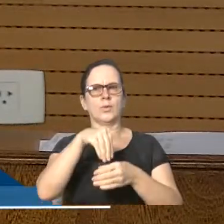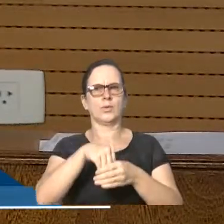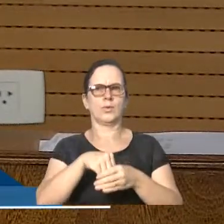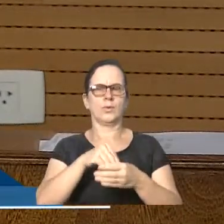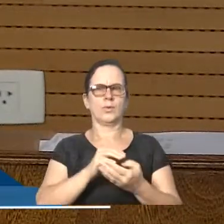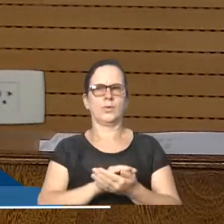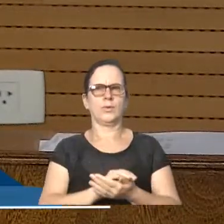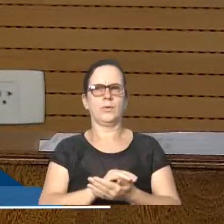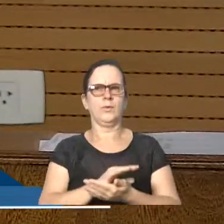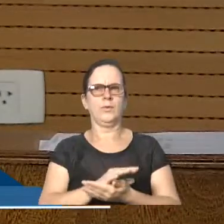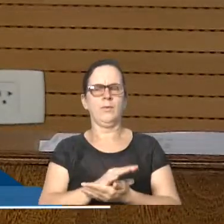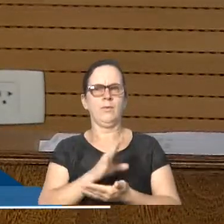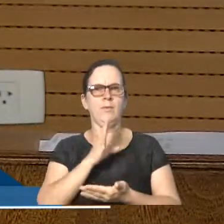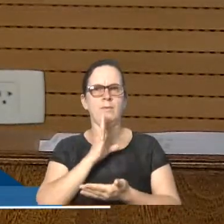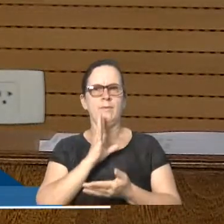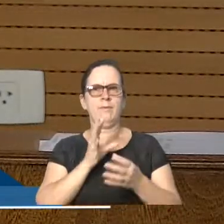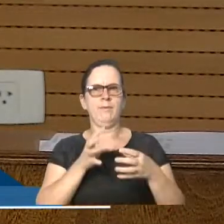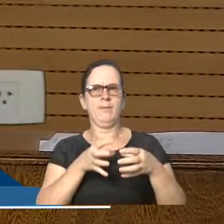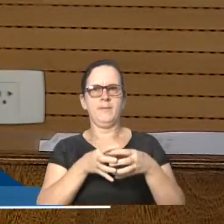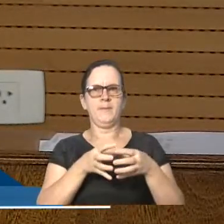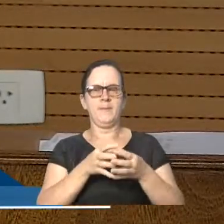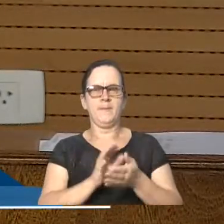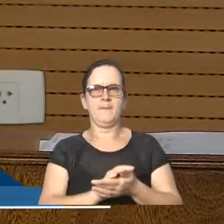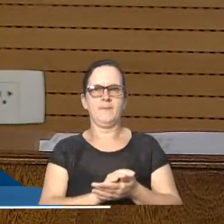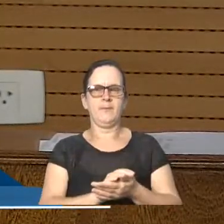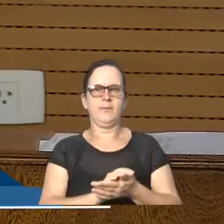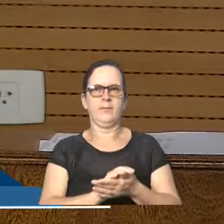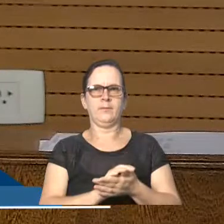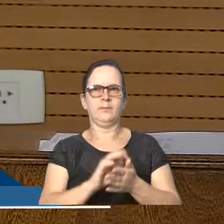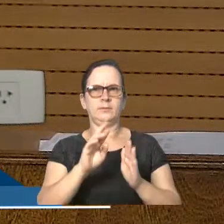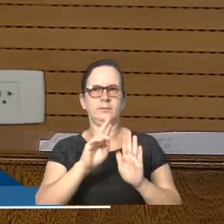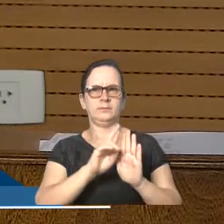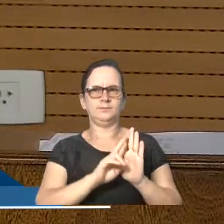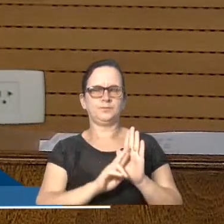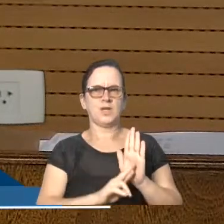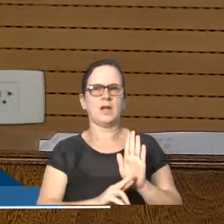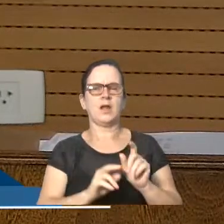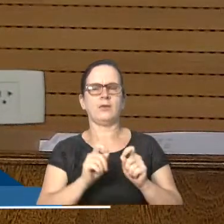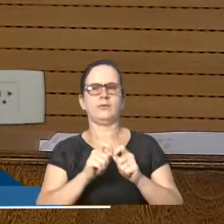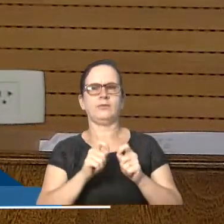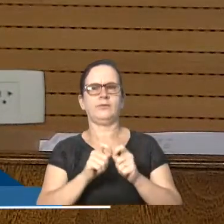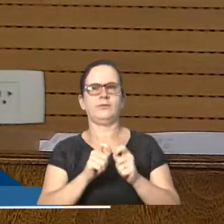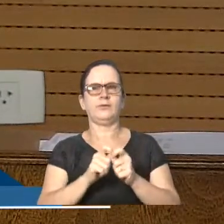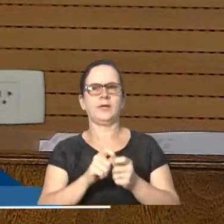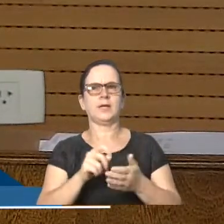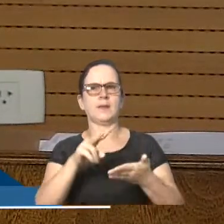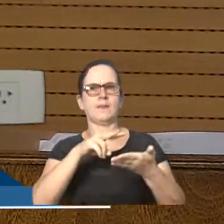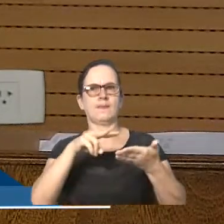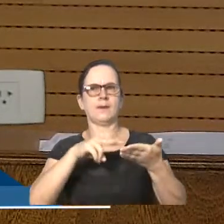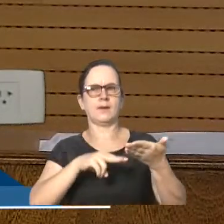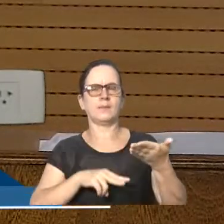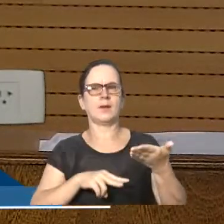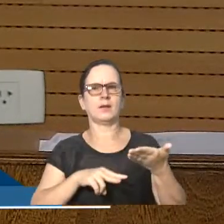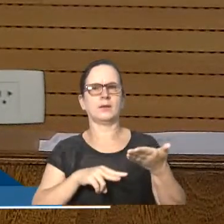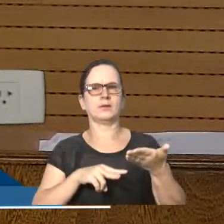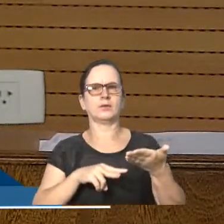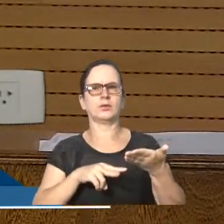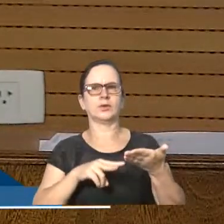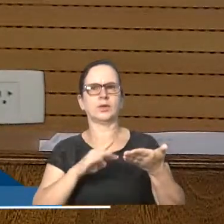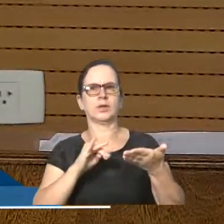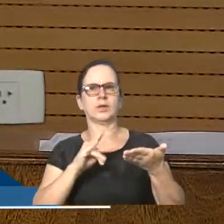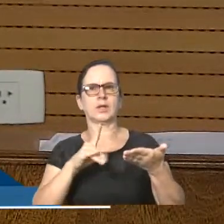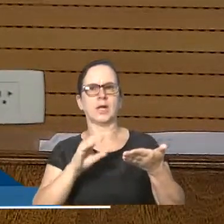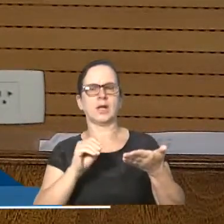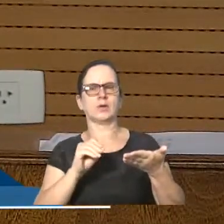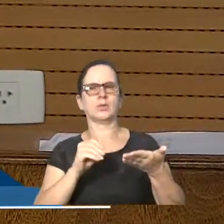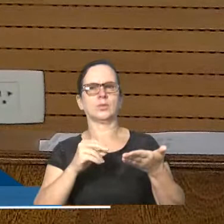para conhecimento das comissões. Relato o feito passa a ser análise dos aspectos técnico,